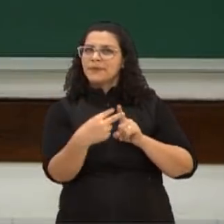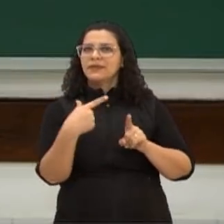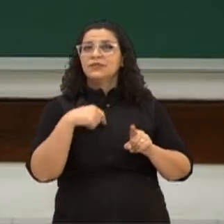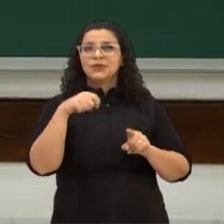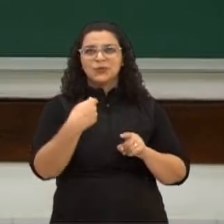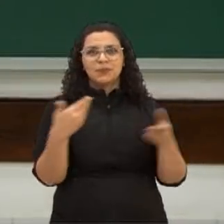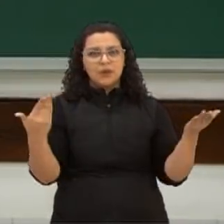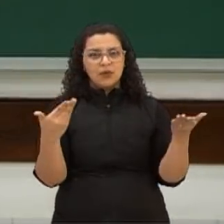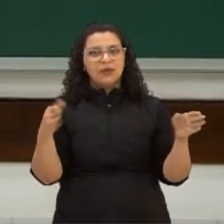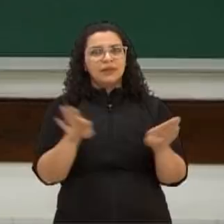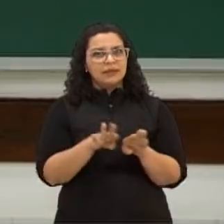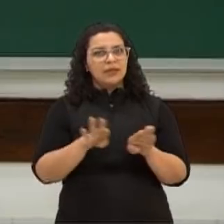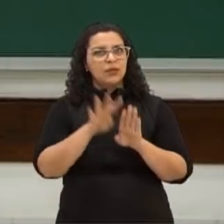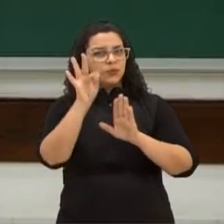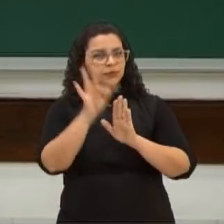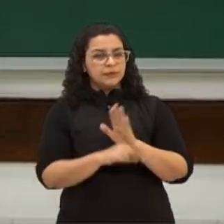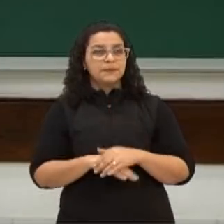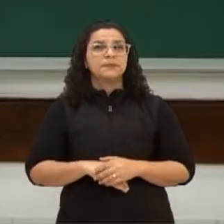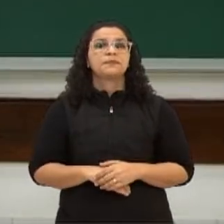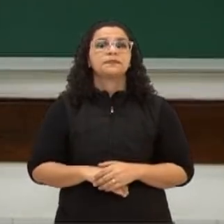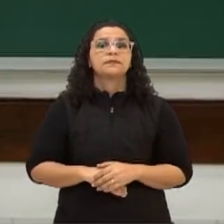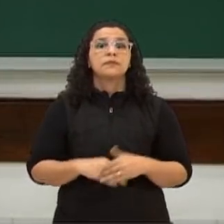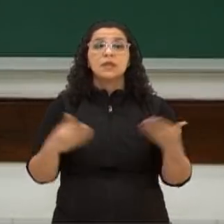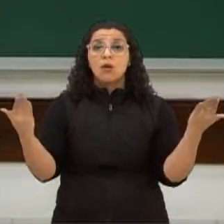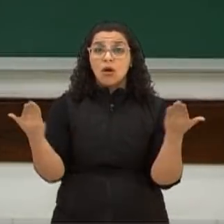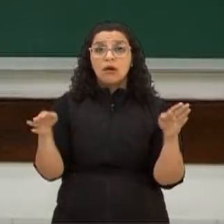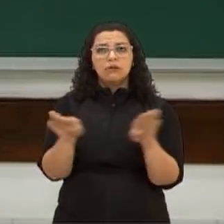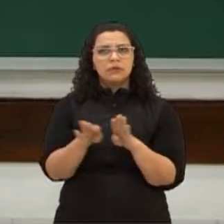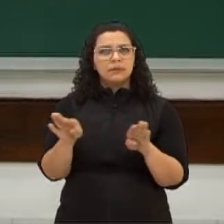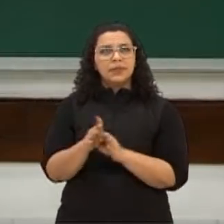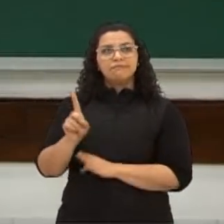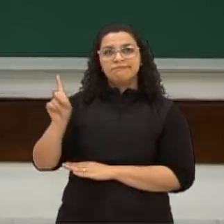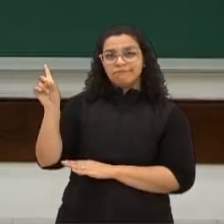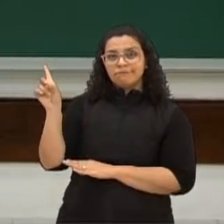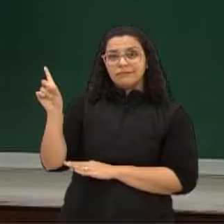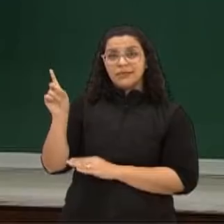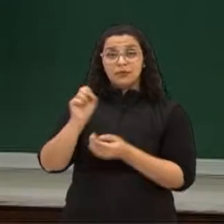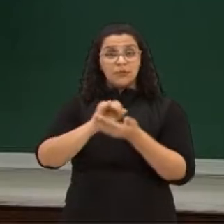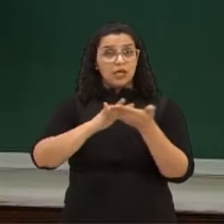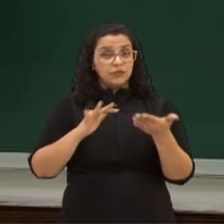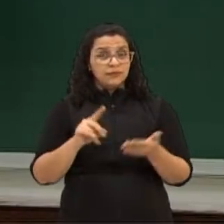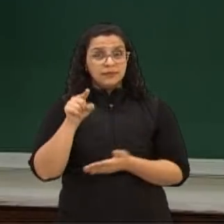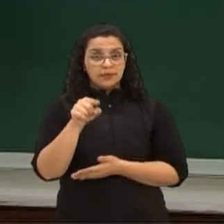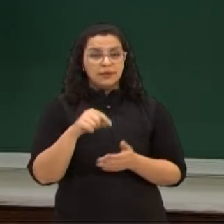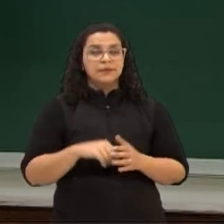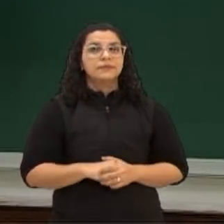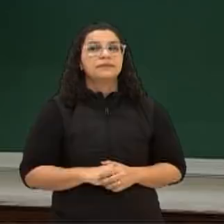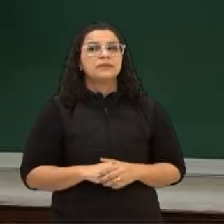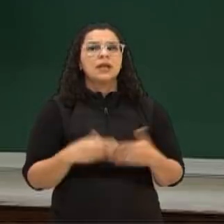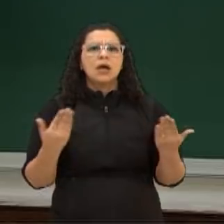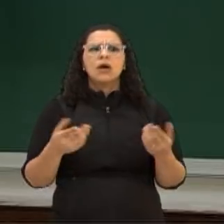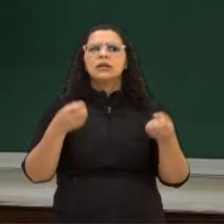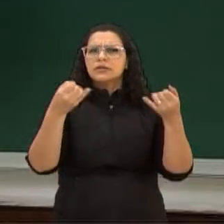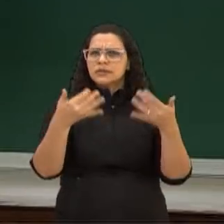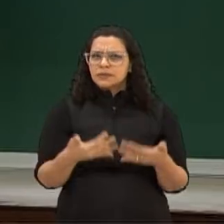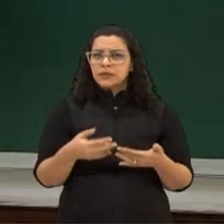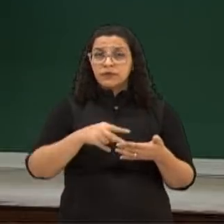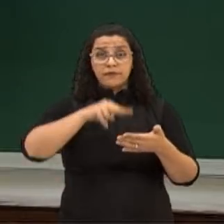a respeito daquele texto. E nós temos, então, uma atividade, que